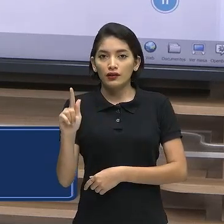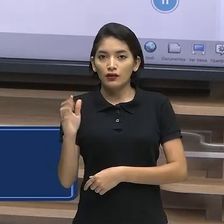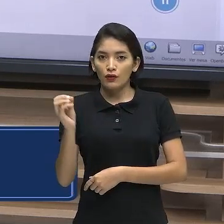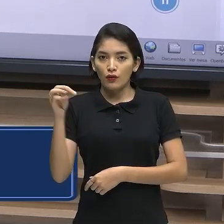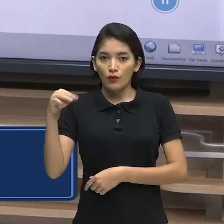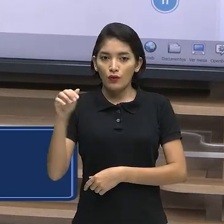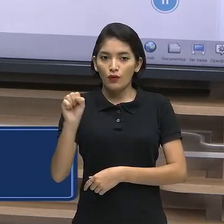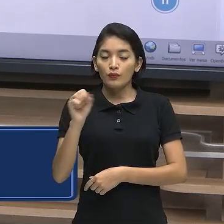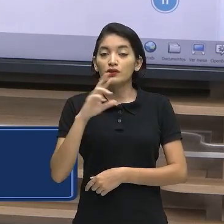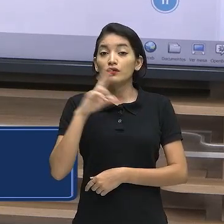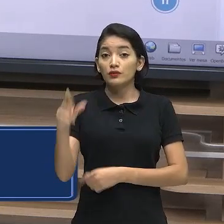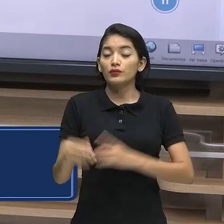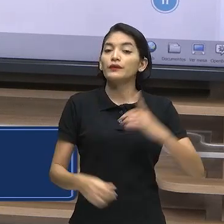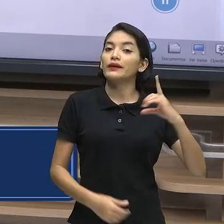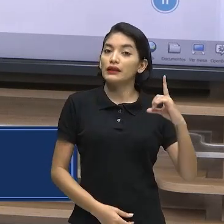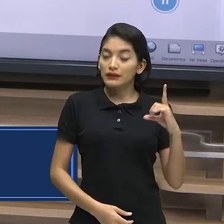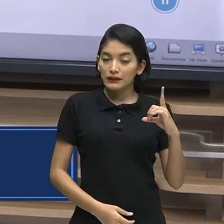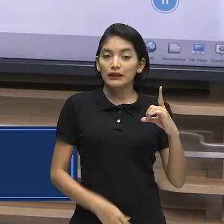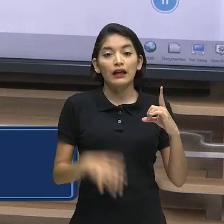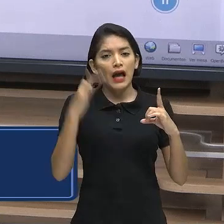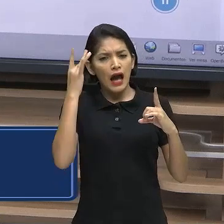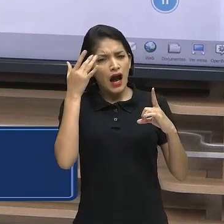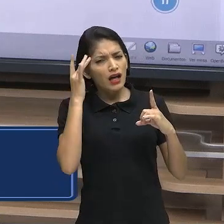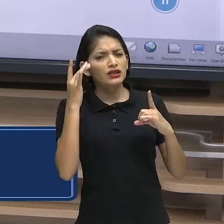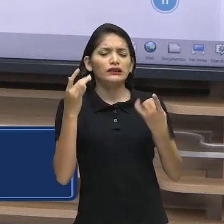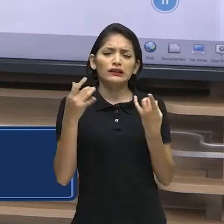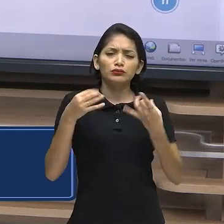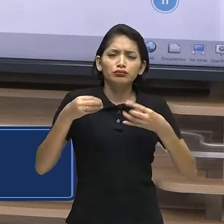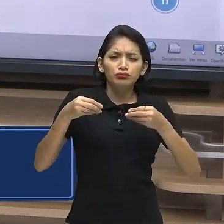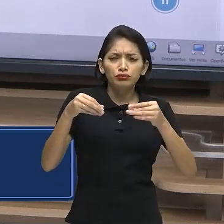Ele acredita que seja ali um solo arenoso.